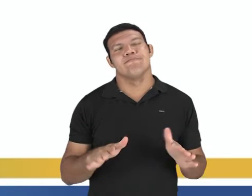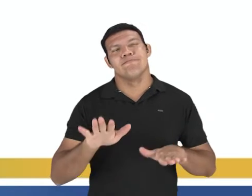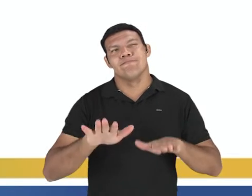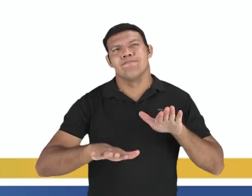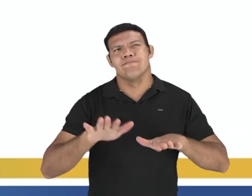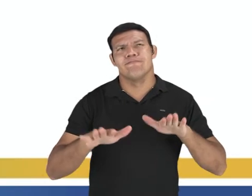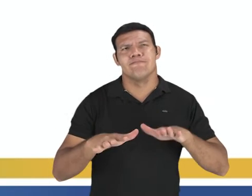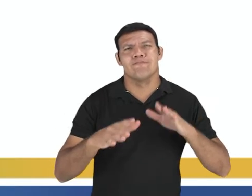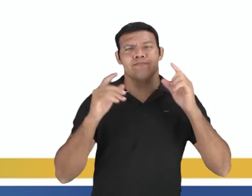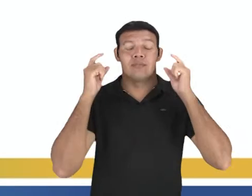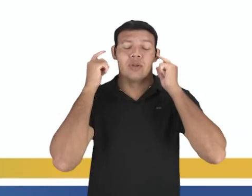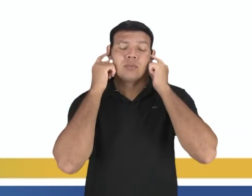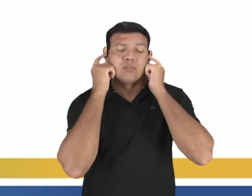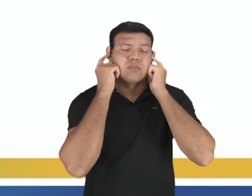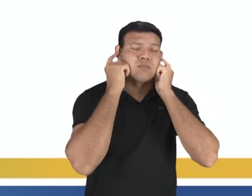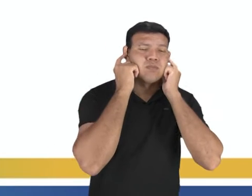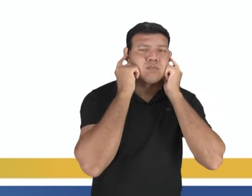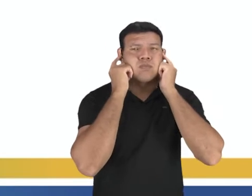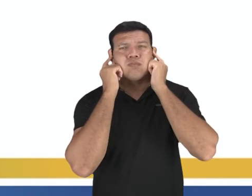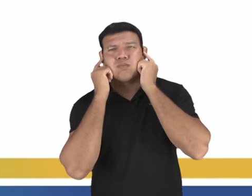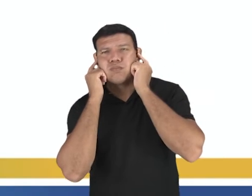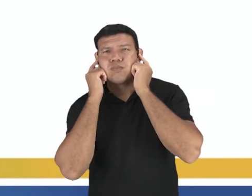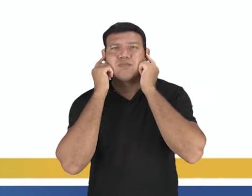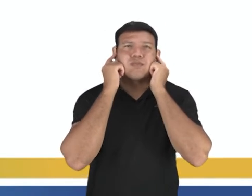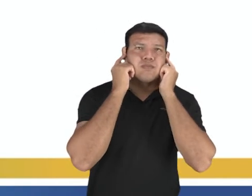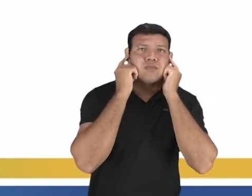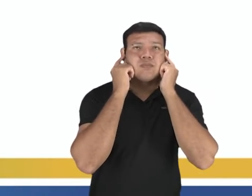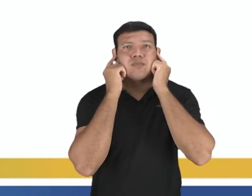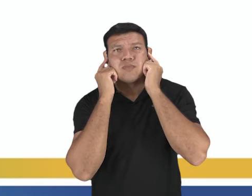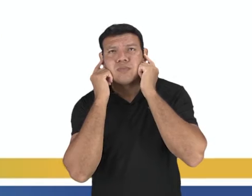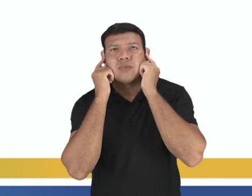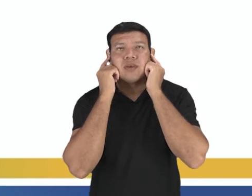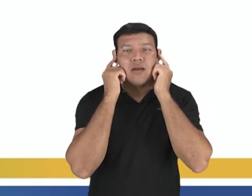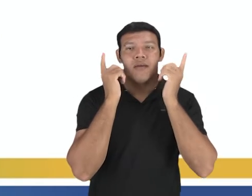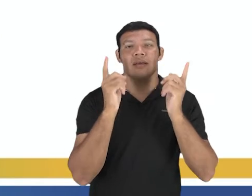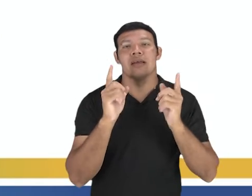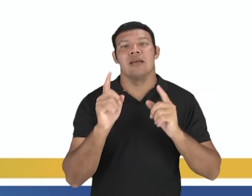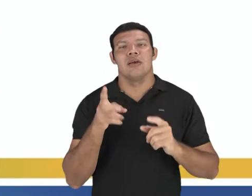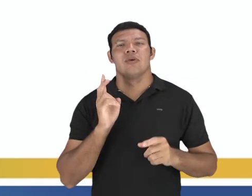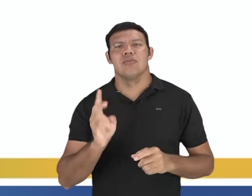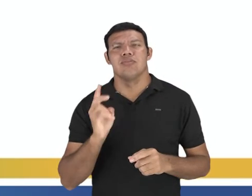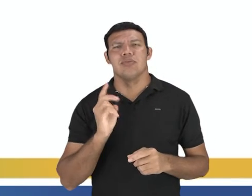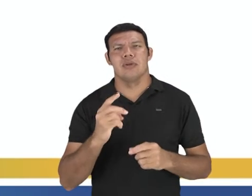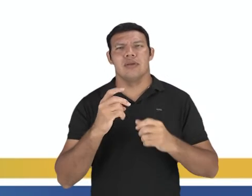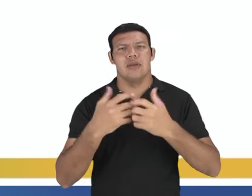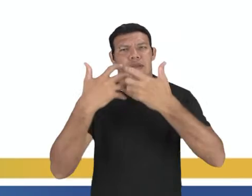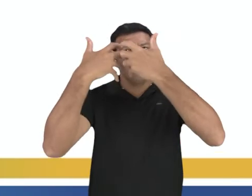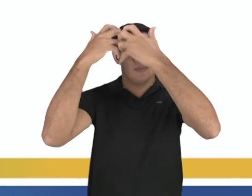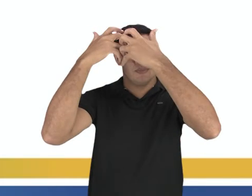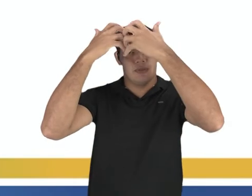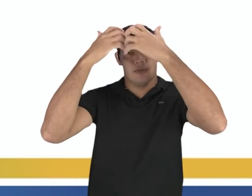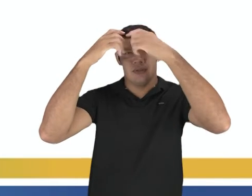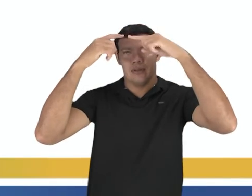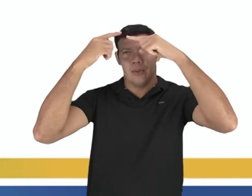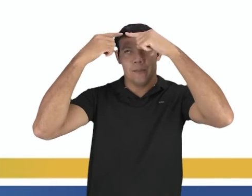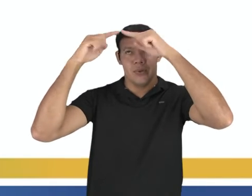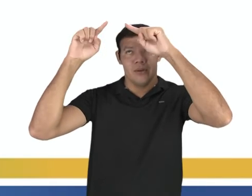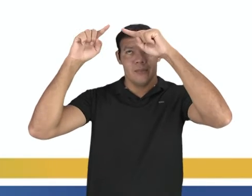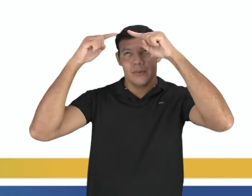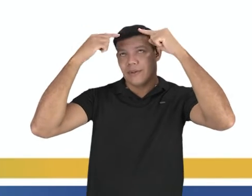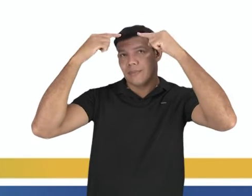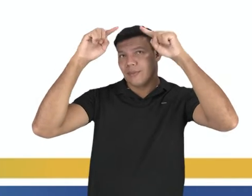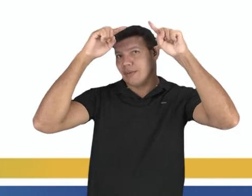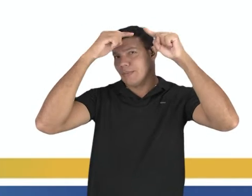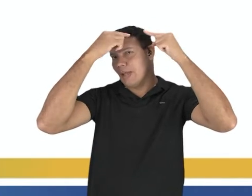continua tocando sem parar dentro da minha cabeça. Da sua também? E nem sempre é uma melodia agradável, não é